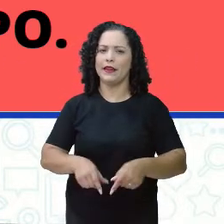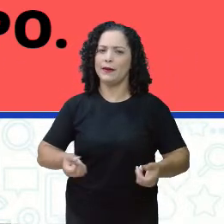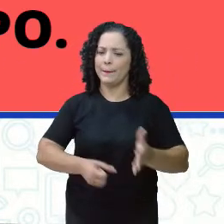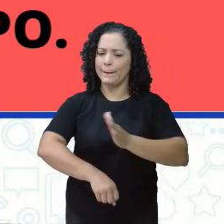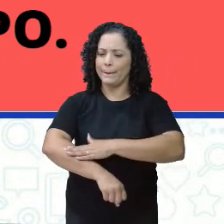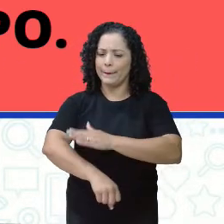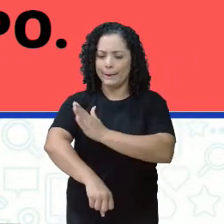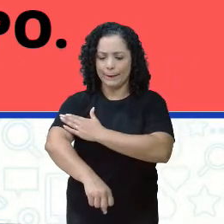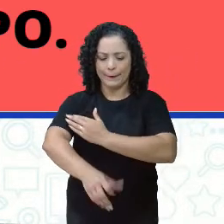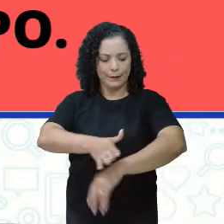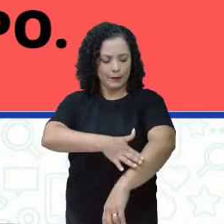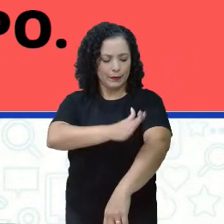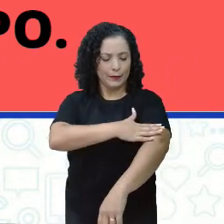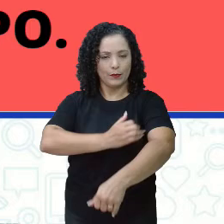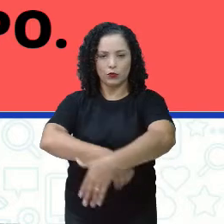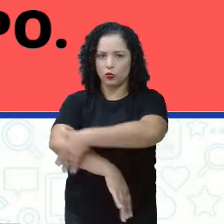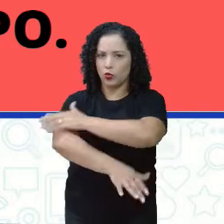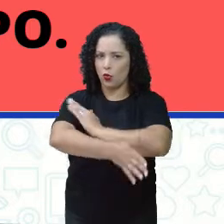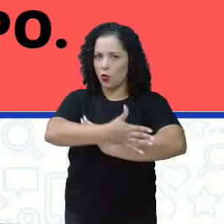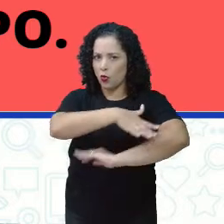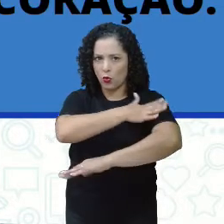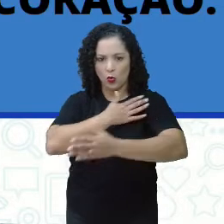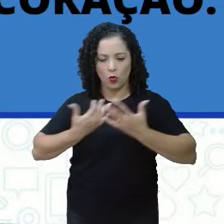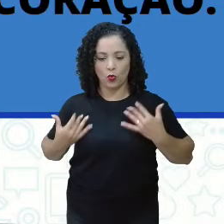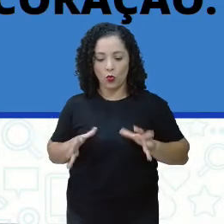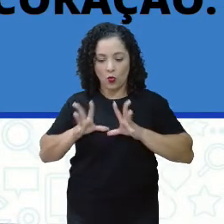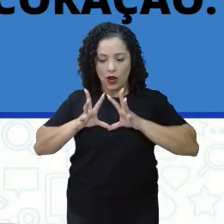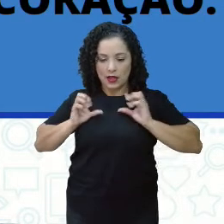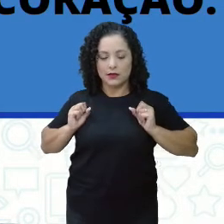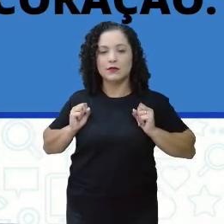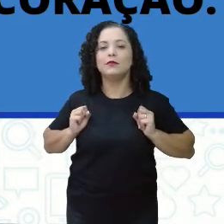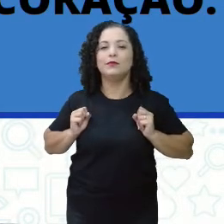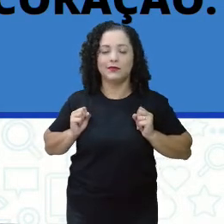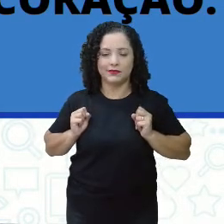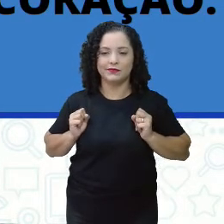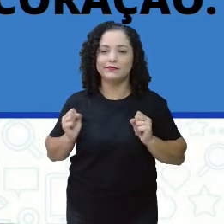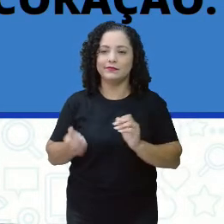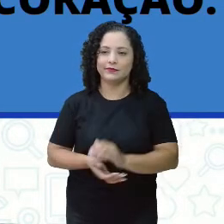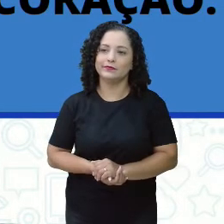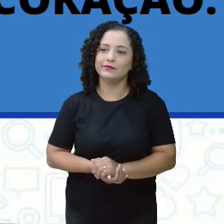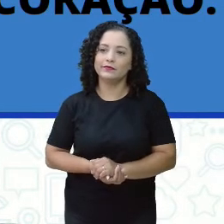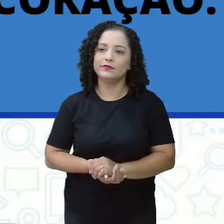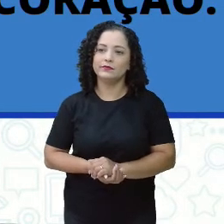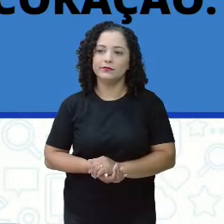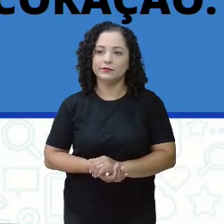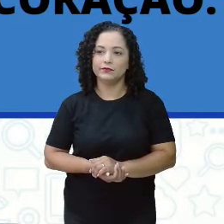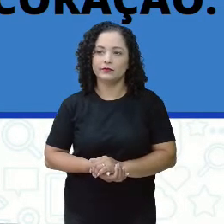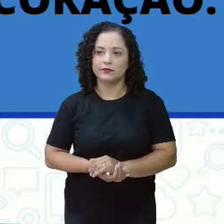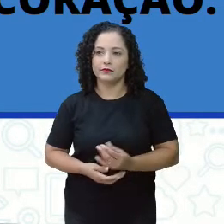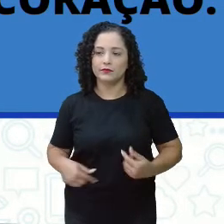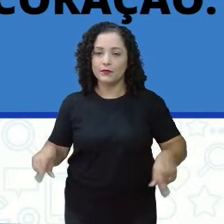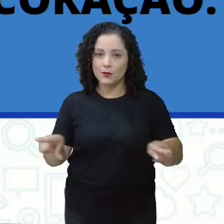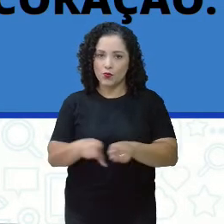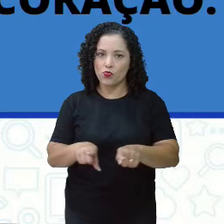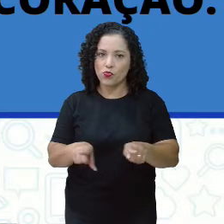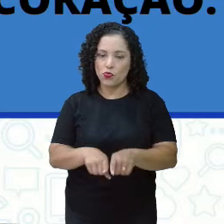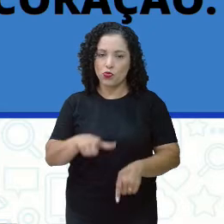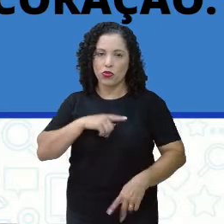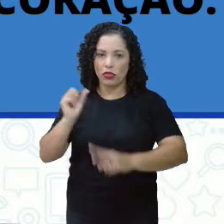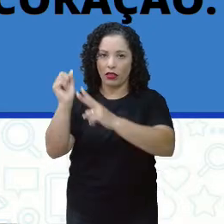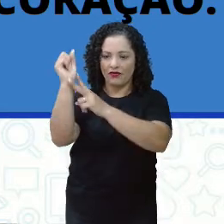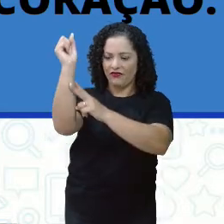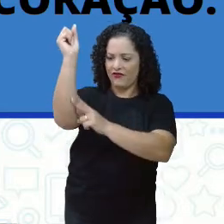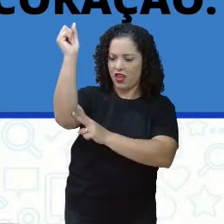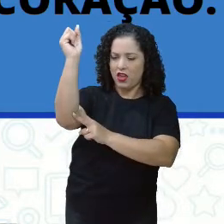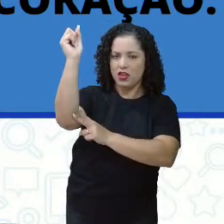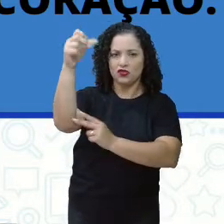para vocês saberem que são os tecidos que vão receber. E aqui ainda, aqui a respeito das veias, veias são